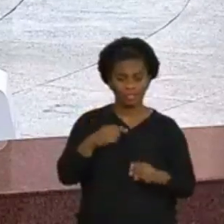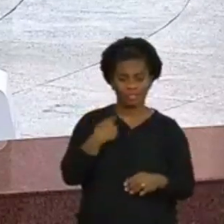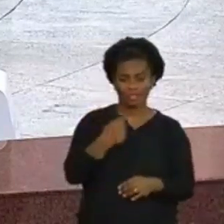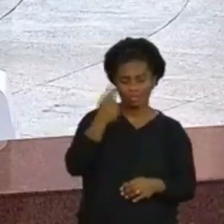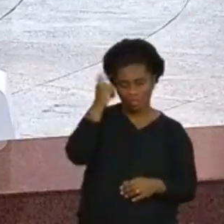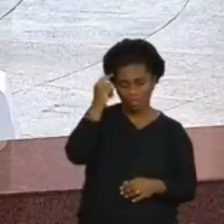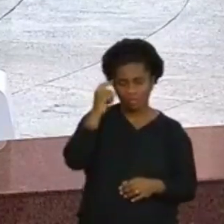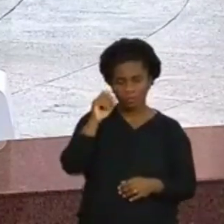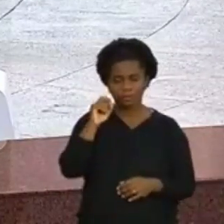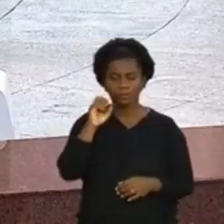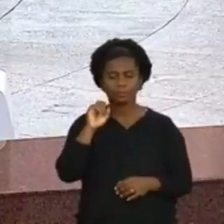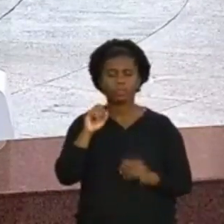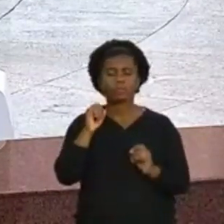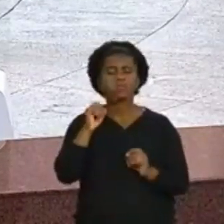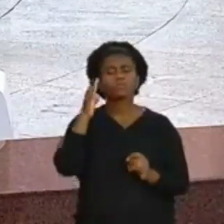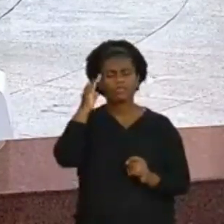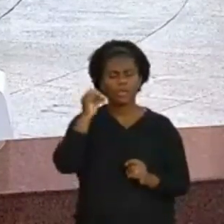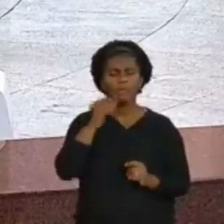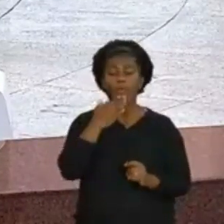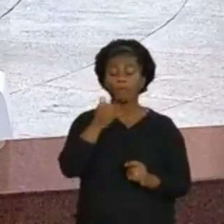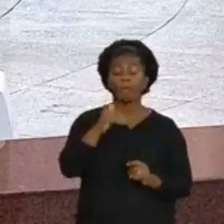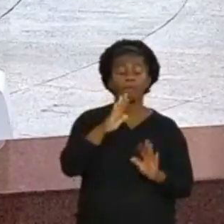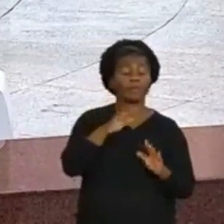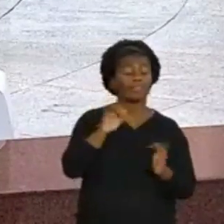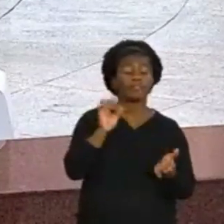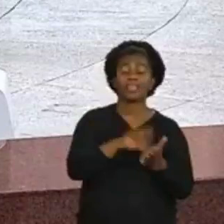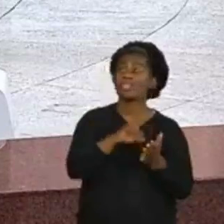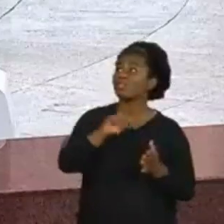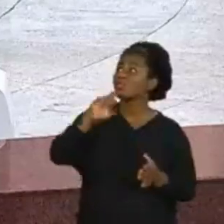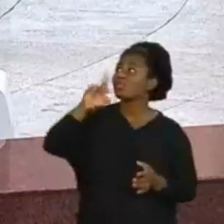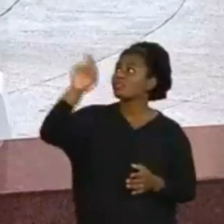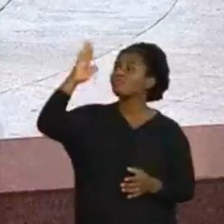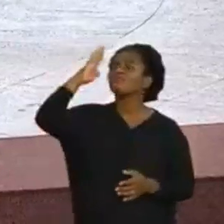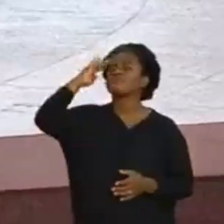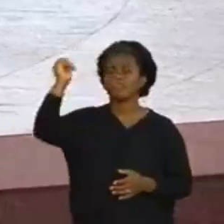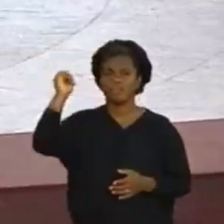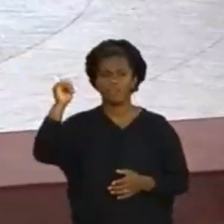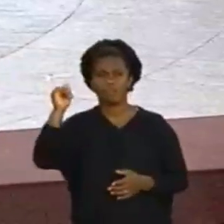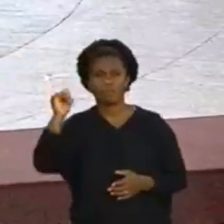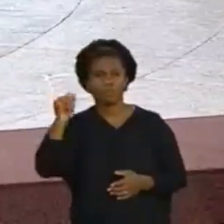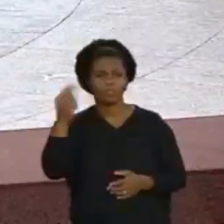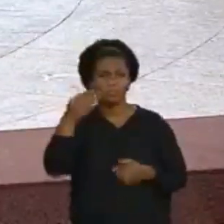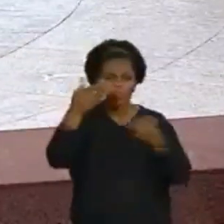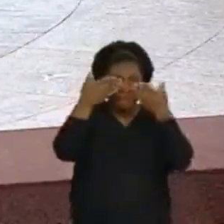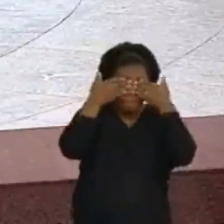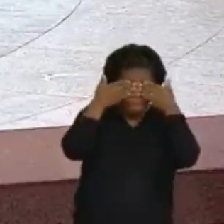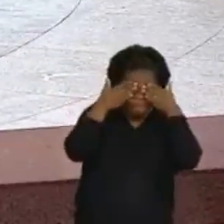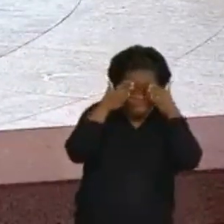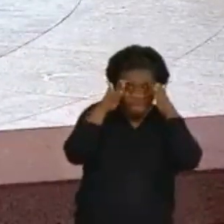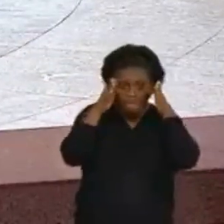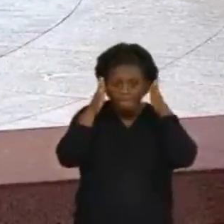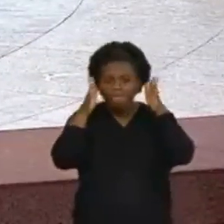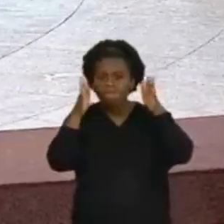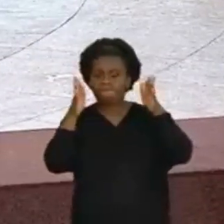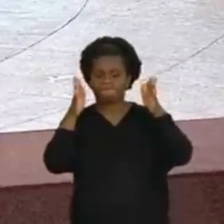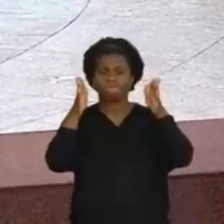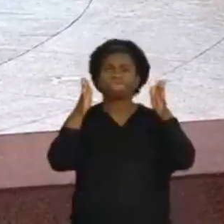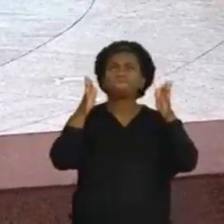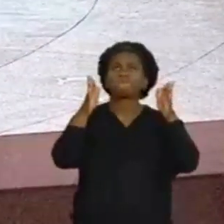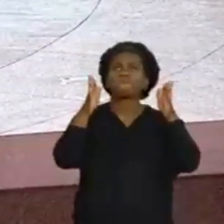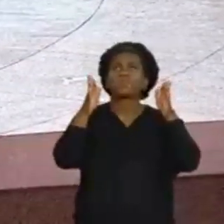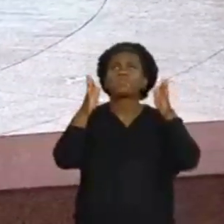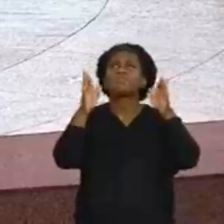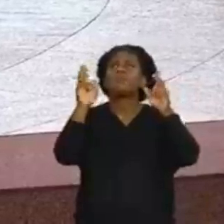sabe. Está dando para você compreender? Quando sua visão se abre e você olha para o